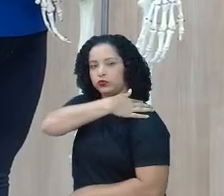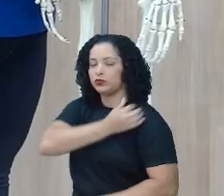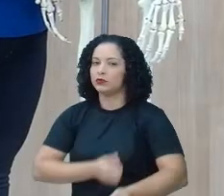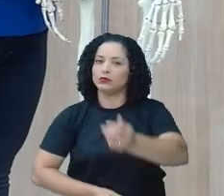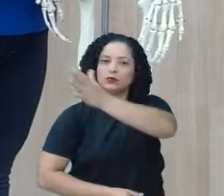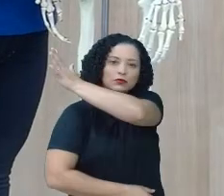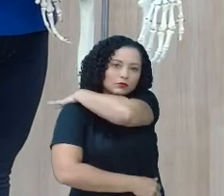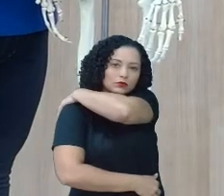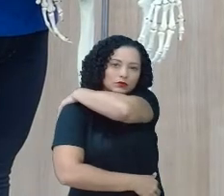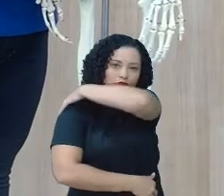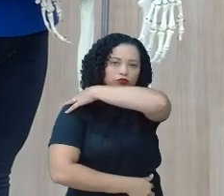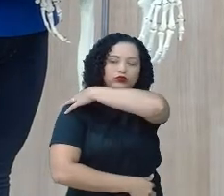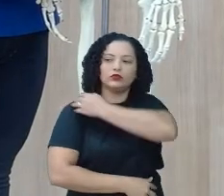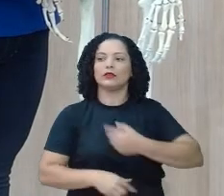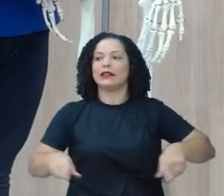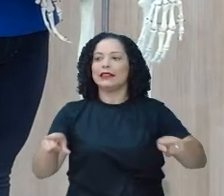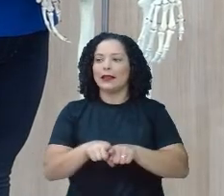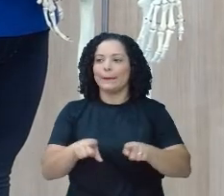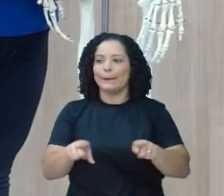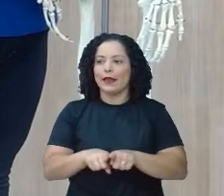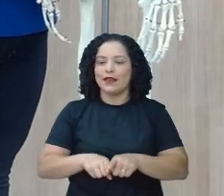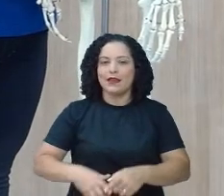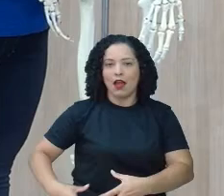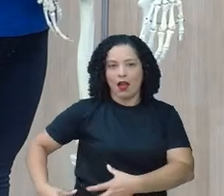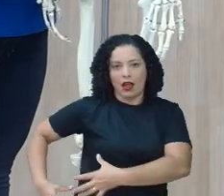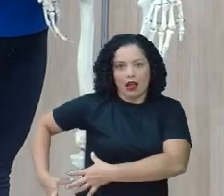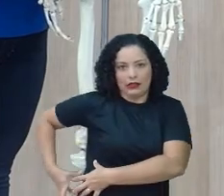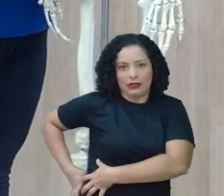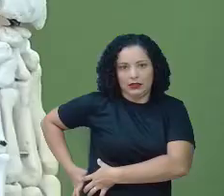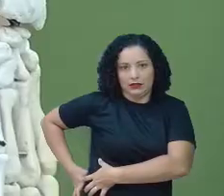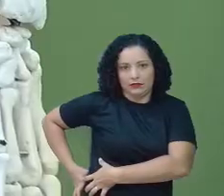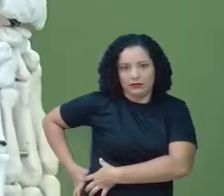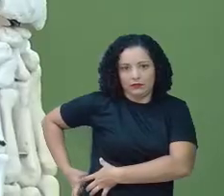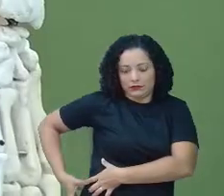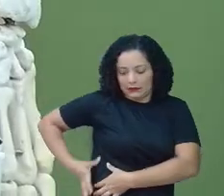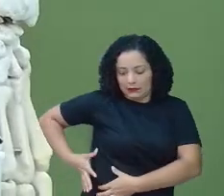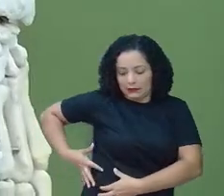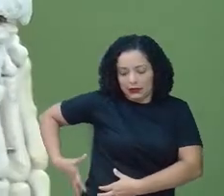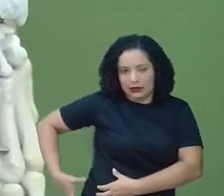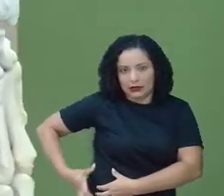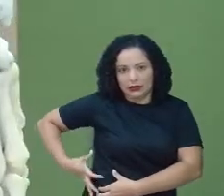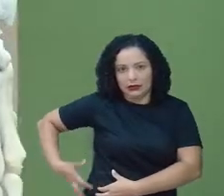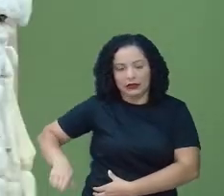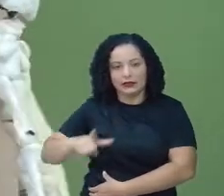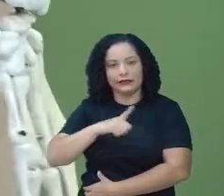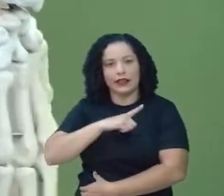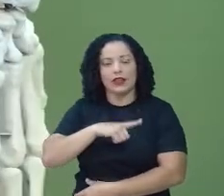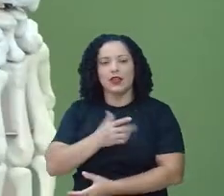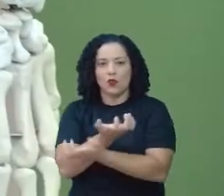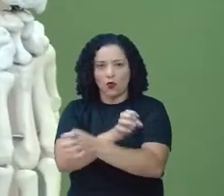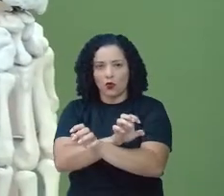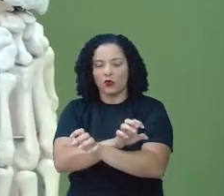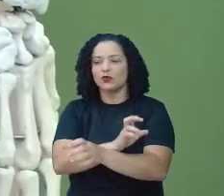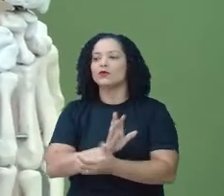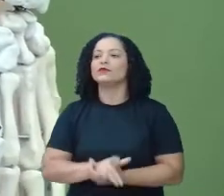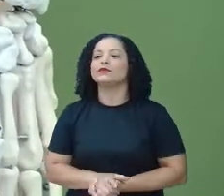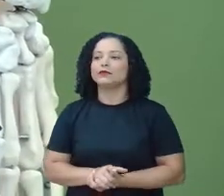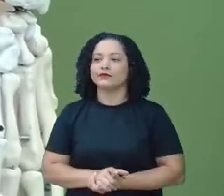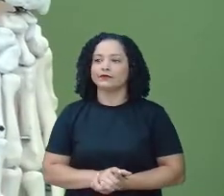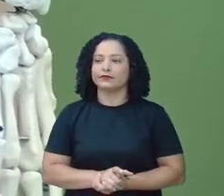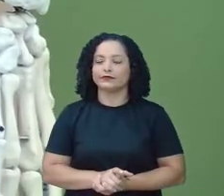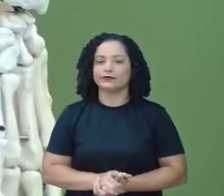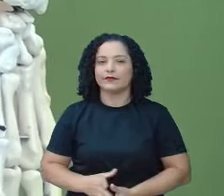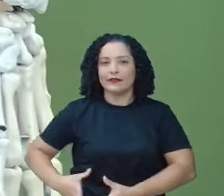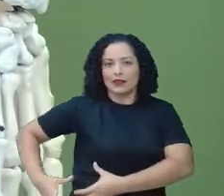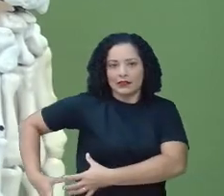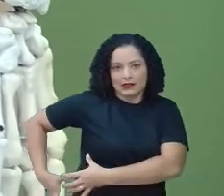na cintura pélvica, essa questão também desse osso, deixa eu ver se eu consigo melhor, pronto, né?